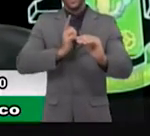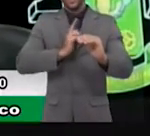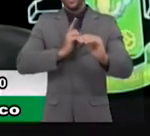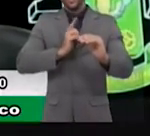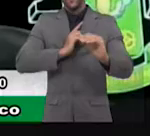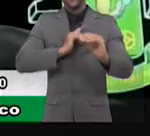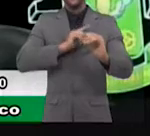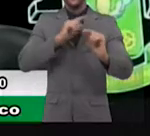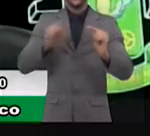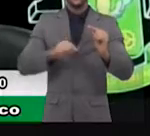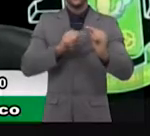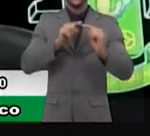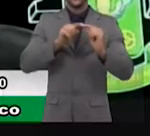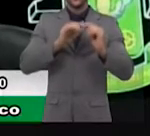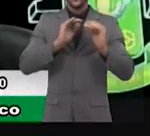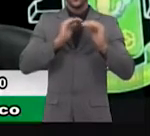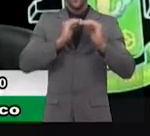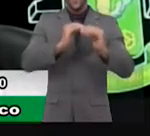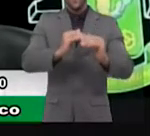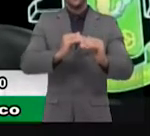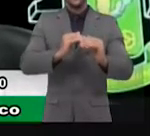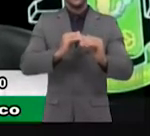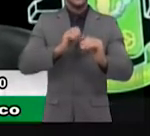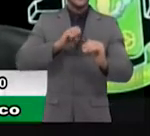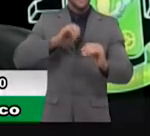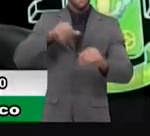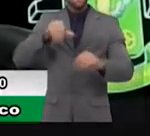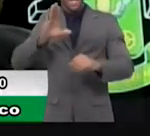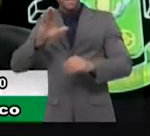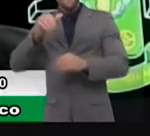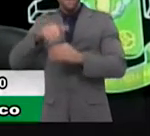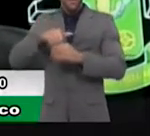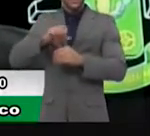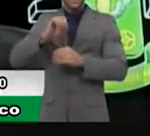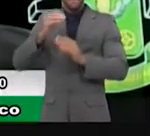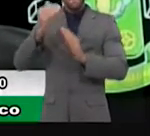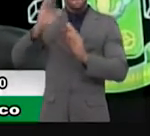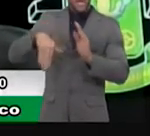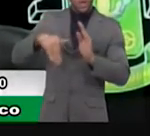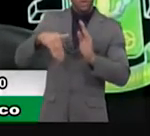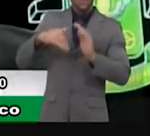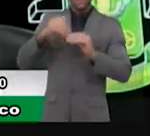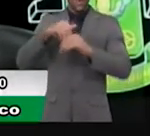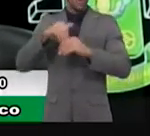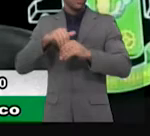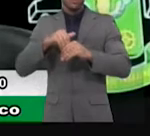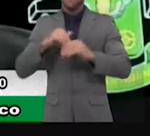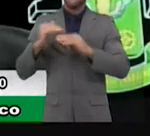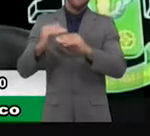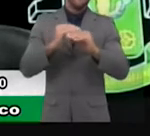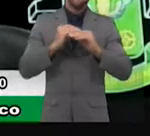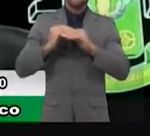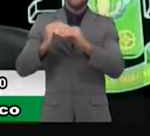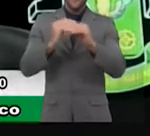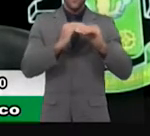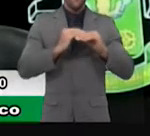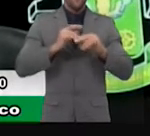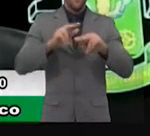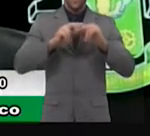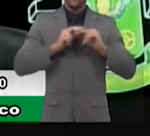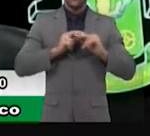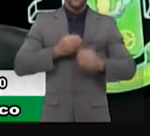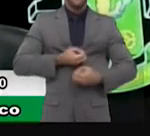independente de você ter mais voto ou menos voto. Aqui, o parlamento, quando entra dentro do plenário, somos todos iguais. Então, deixar aqui a minha palavra